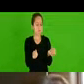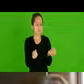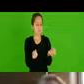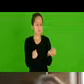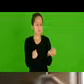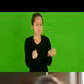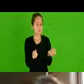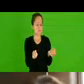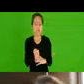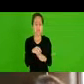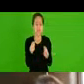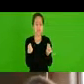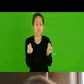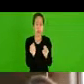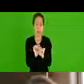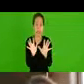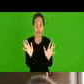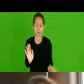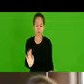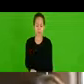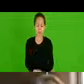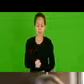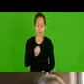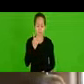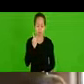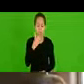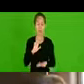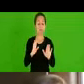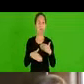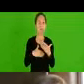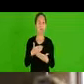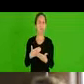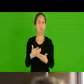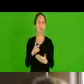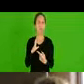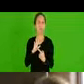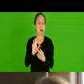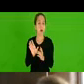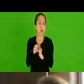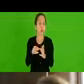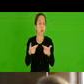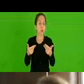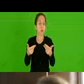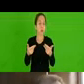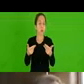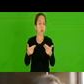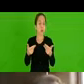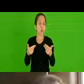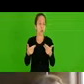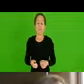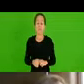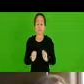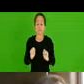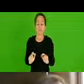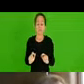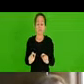claros, mas na frente eles não vão aparecer depois, hora nenhuma. Pode passar? Eu estou falando aqui